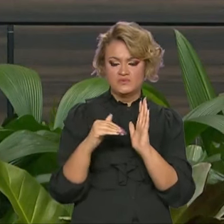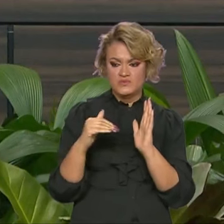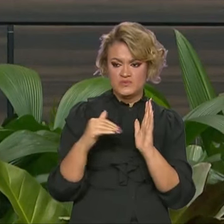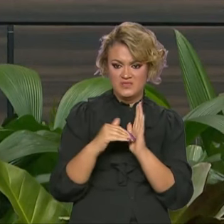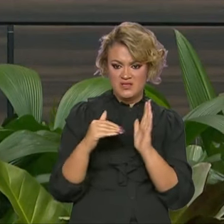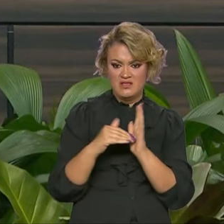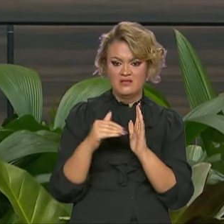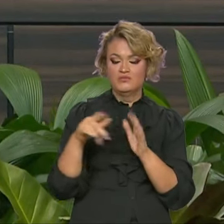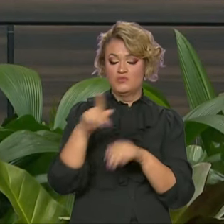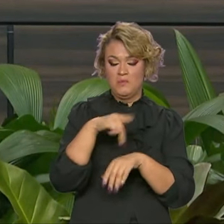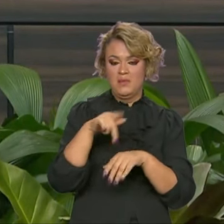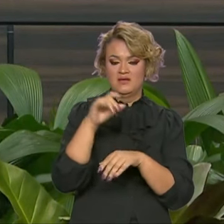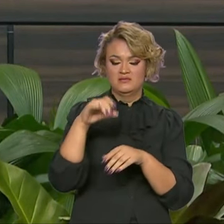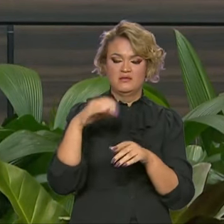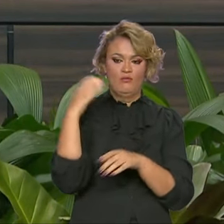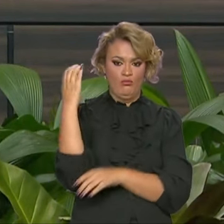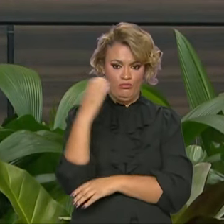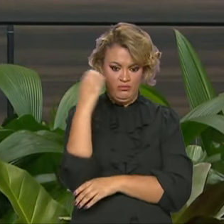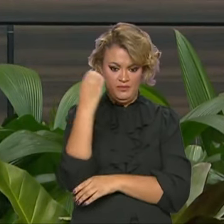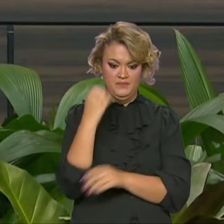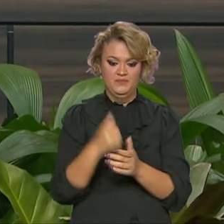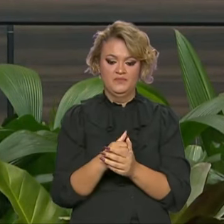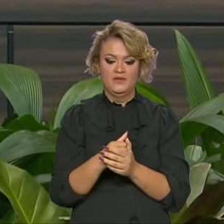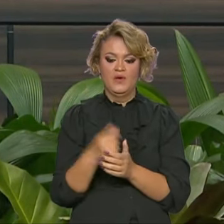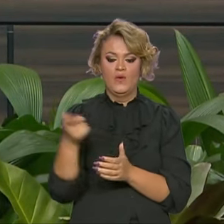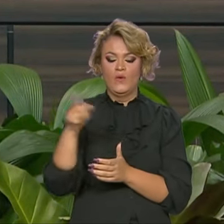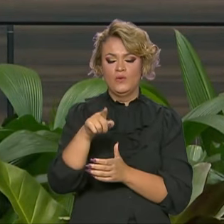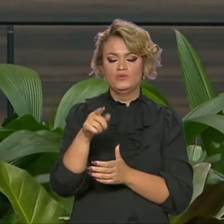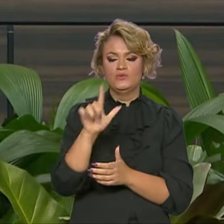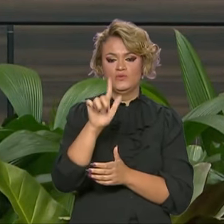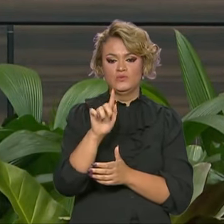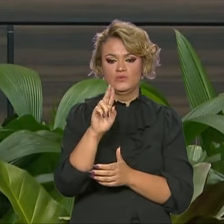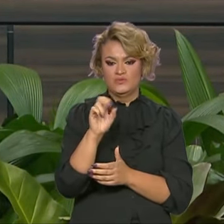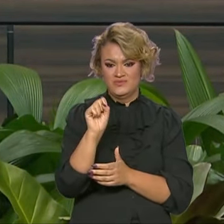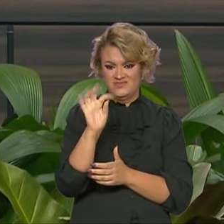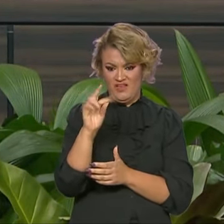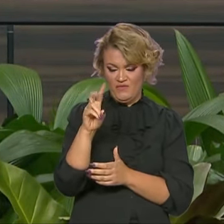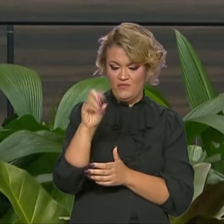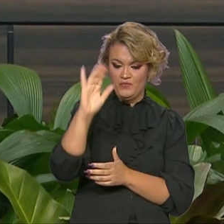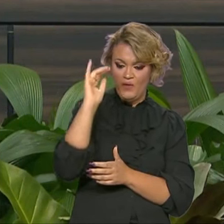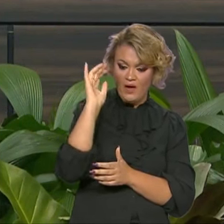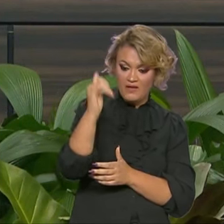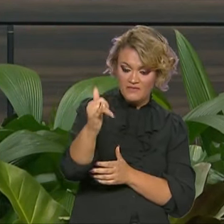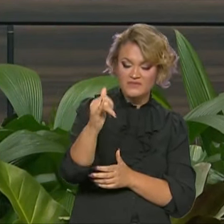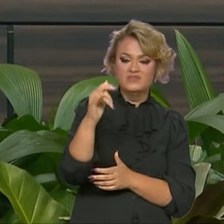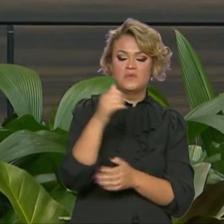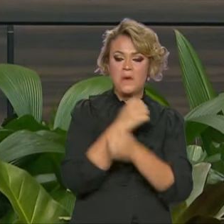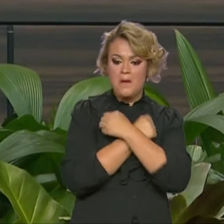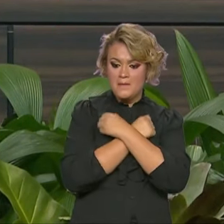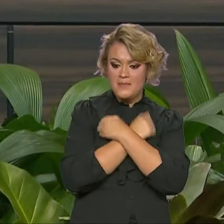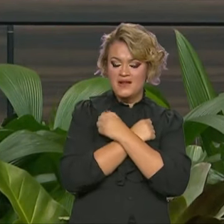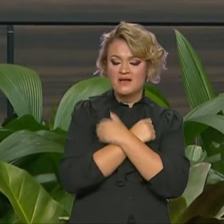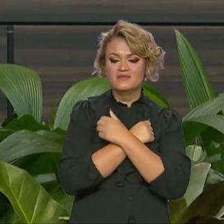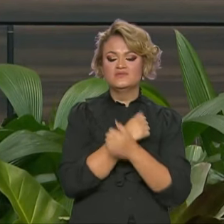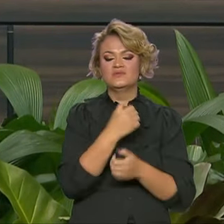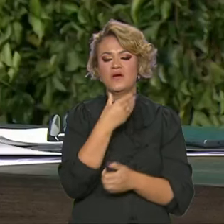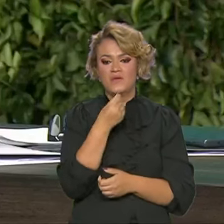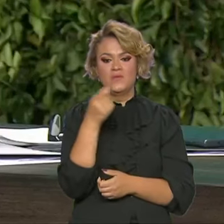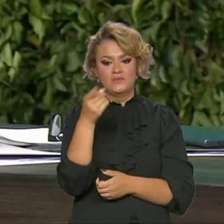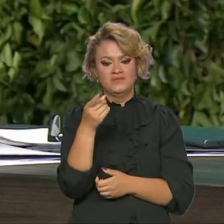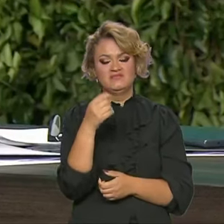colombiano. Presidente Gustavo Petros, leve o nosso abraço ao colega